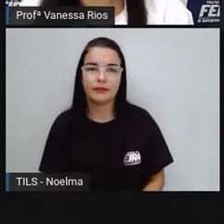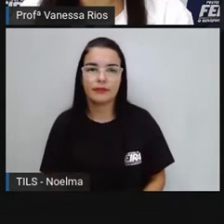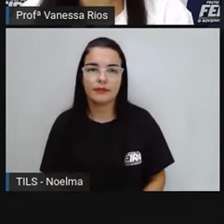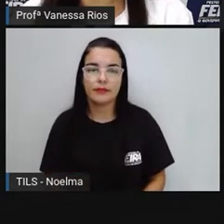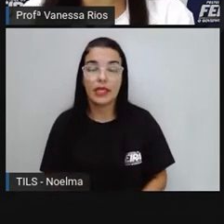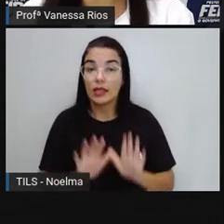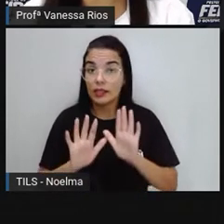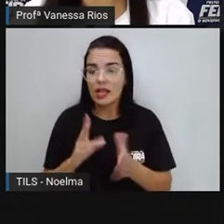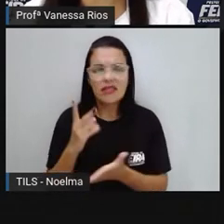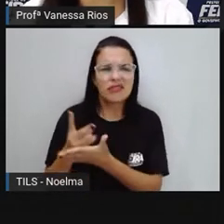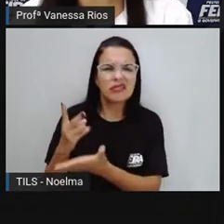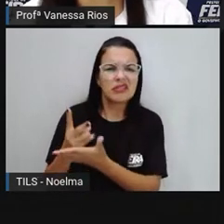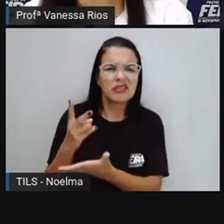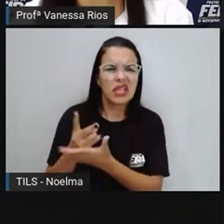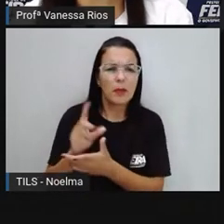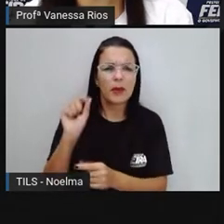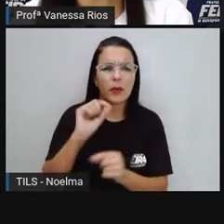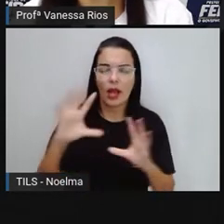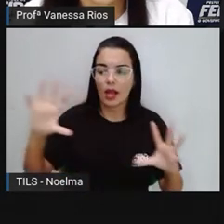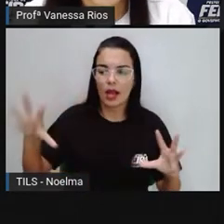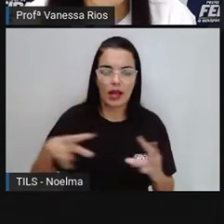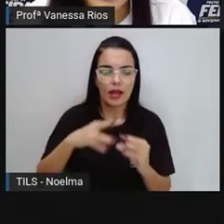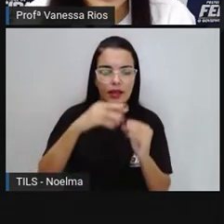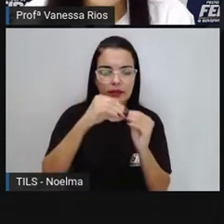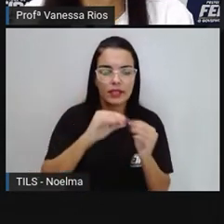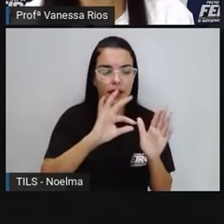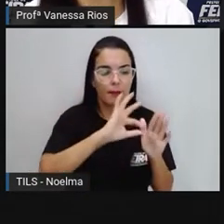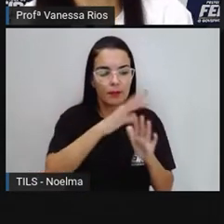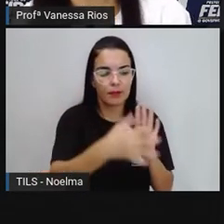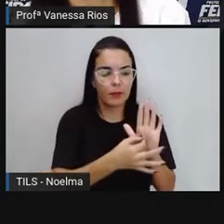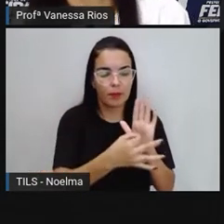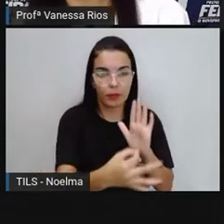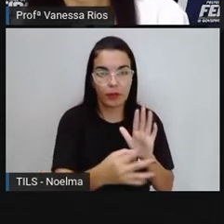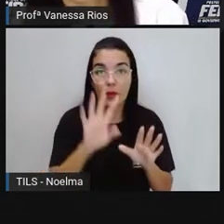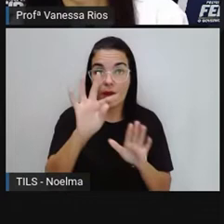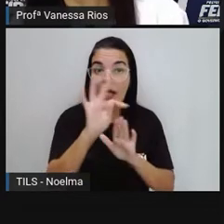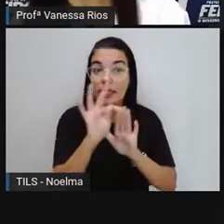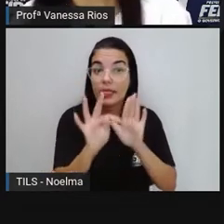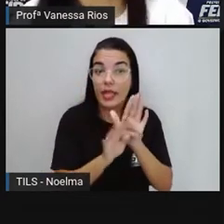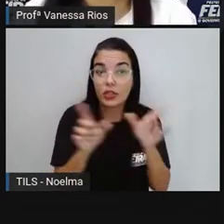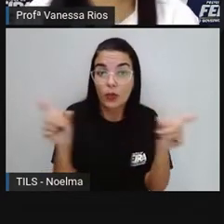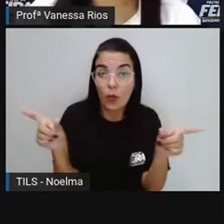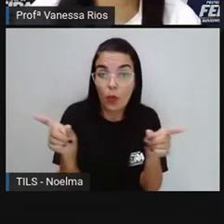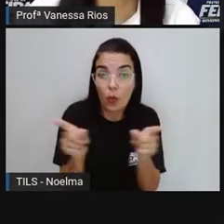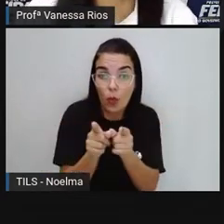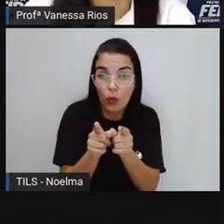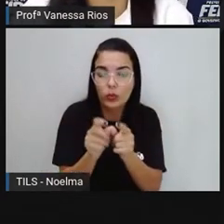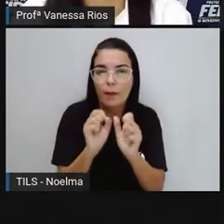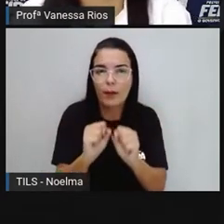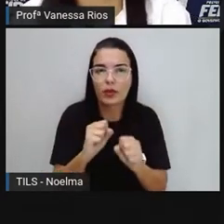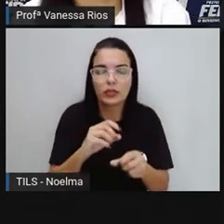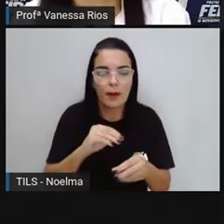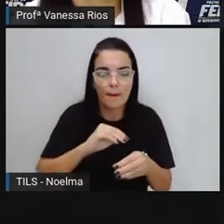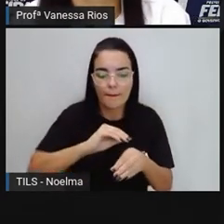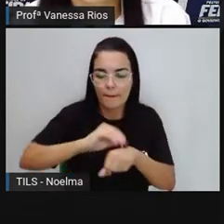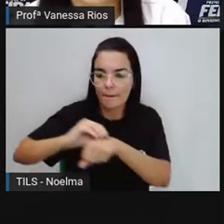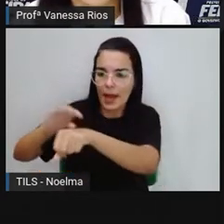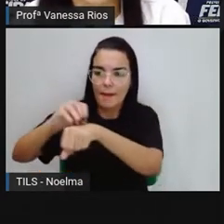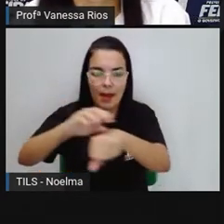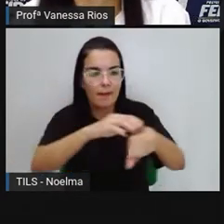E aí, normalmente, a resenha é um texto breve que pode circular em revistas, em jornais, em